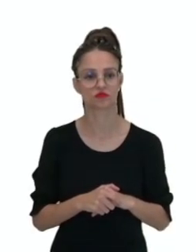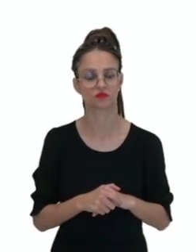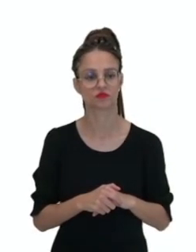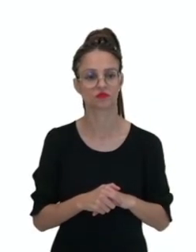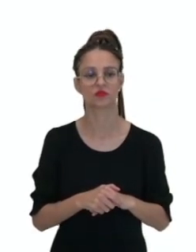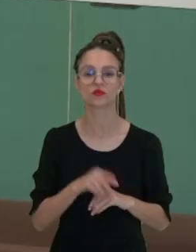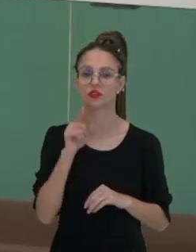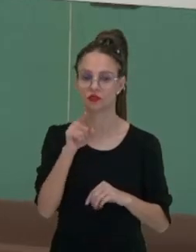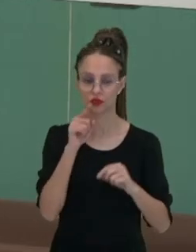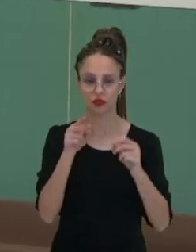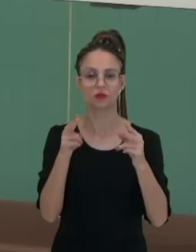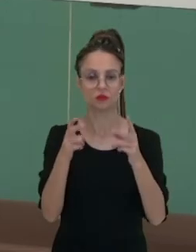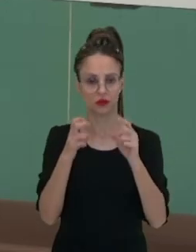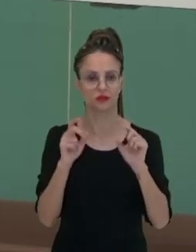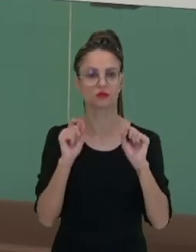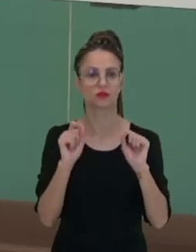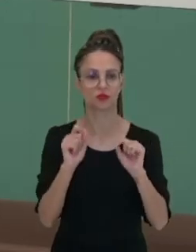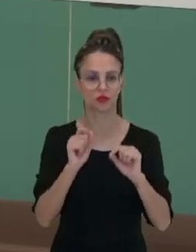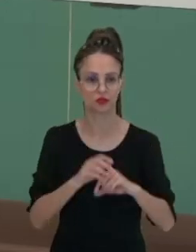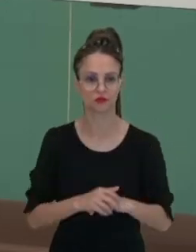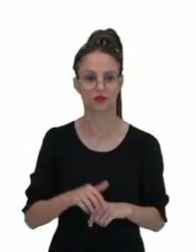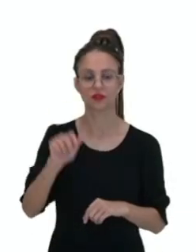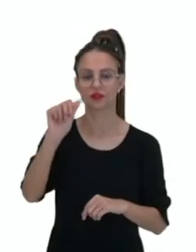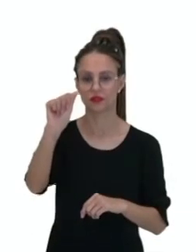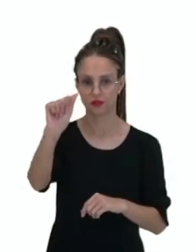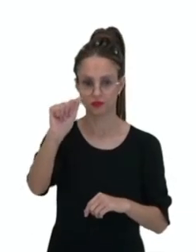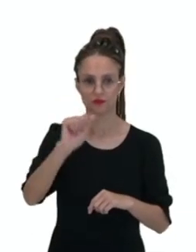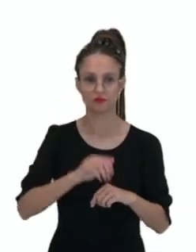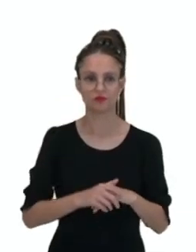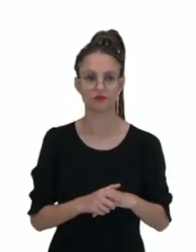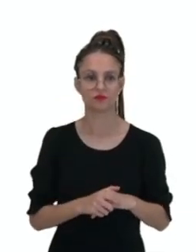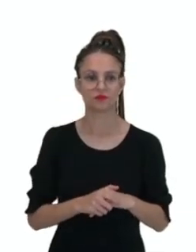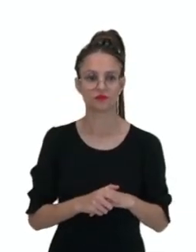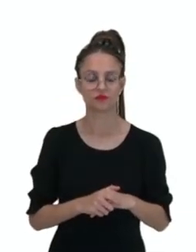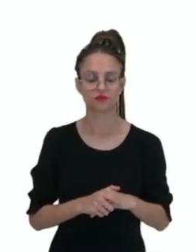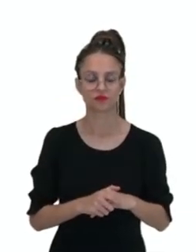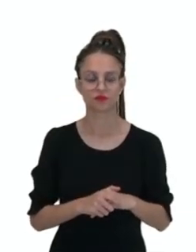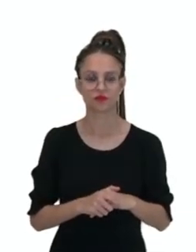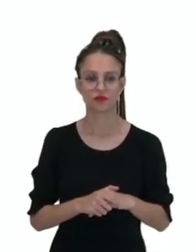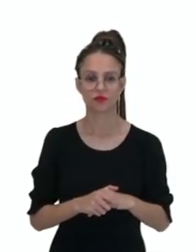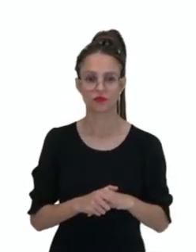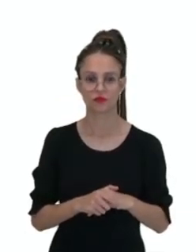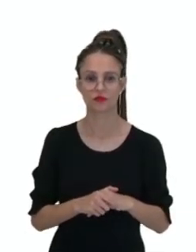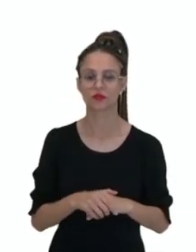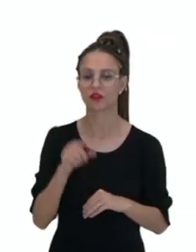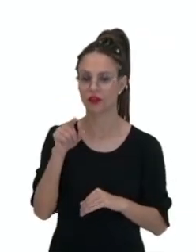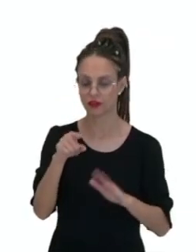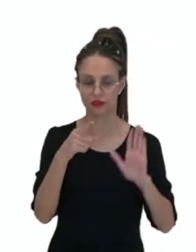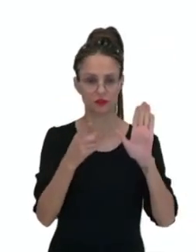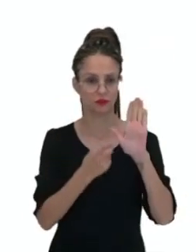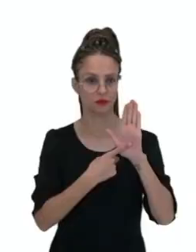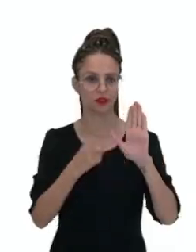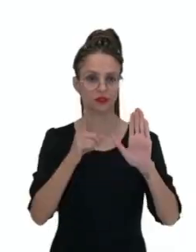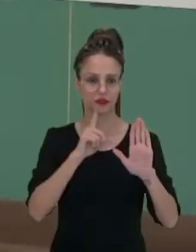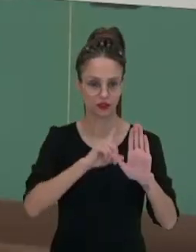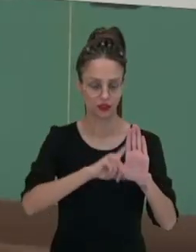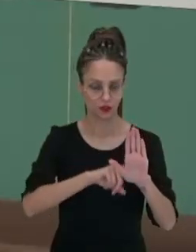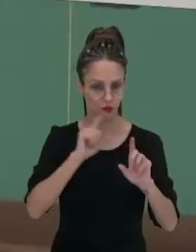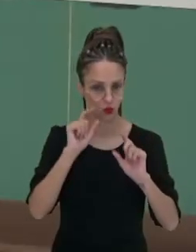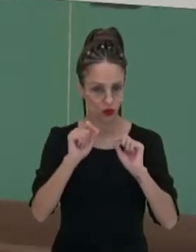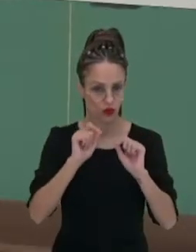Você nota, né? Na letra A, que essa metáfora, além de